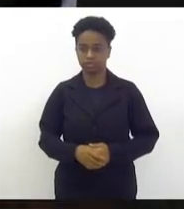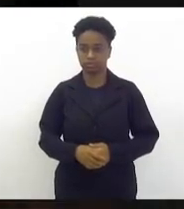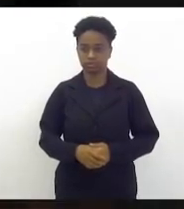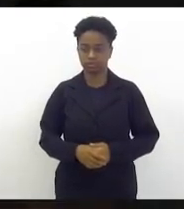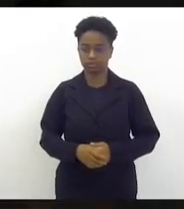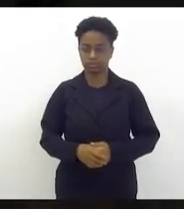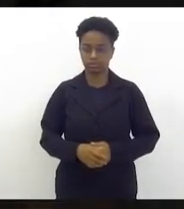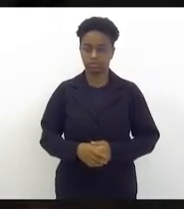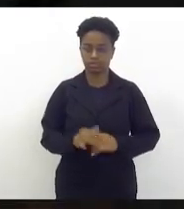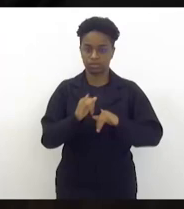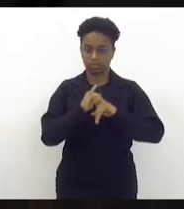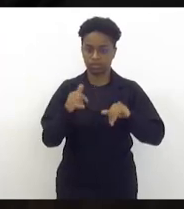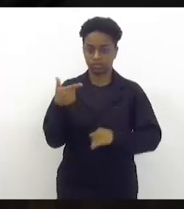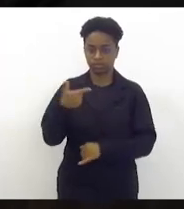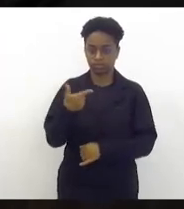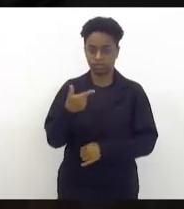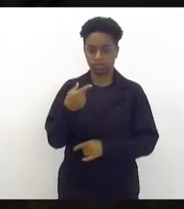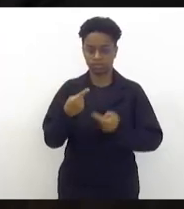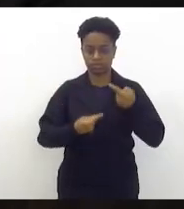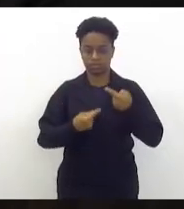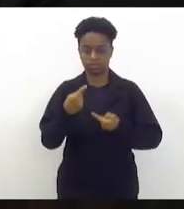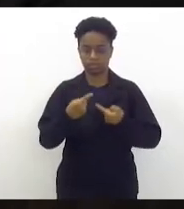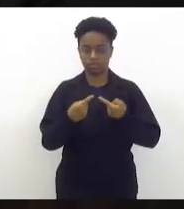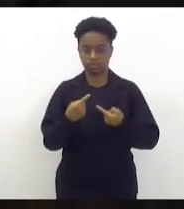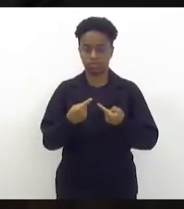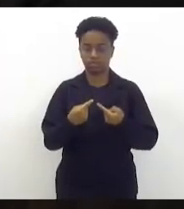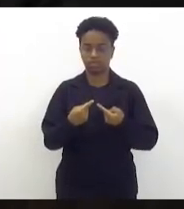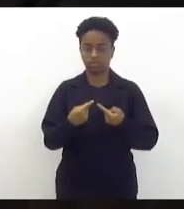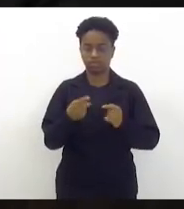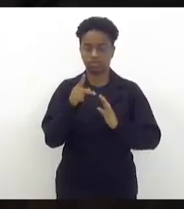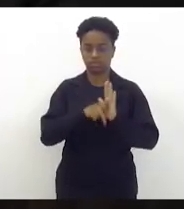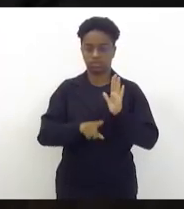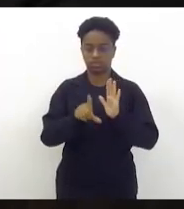Anuncio, em segunda discussão, redação do vencido,